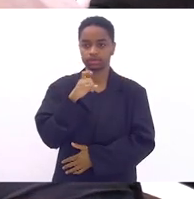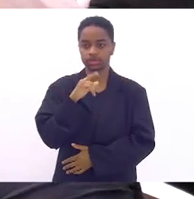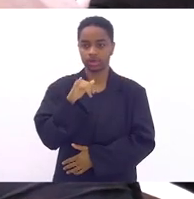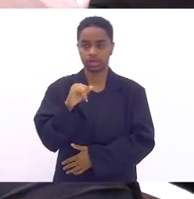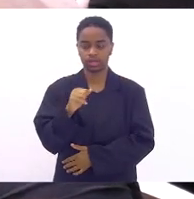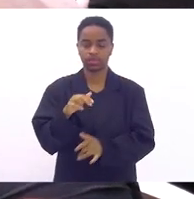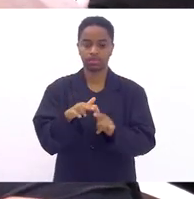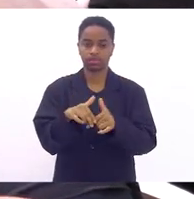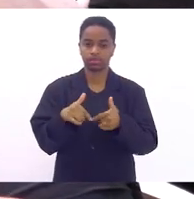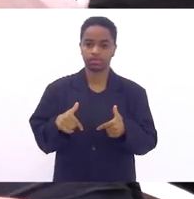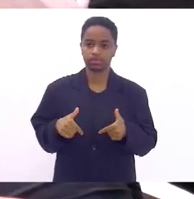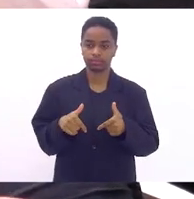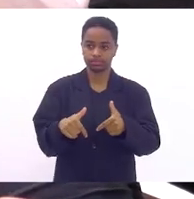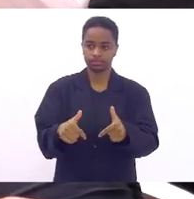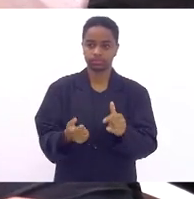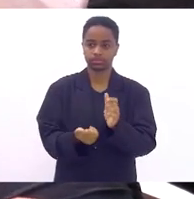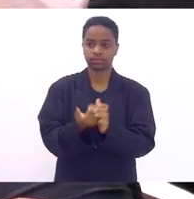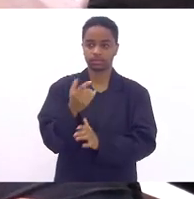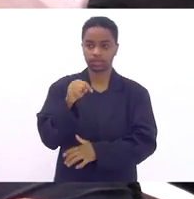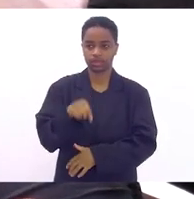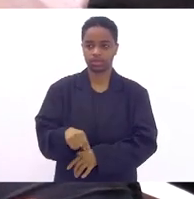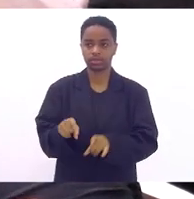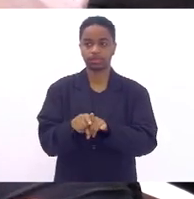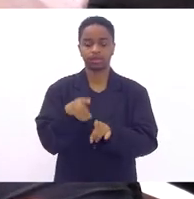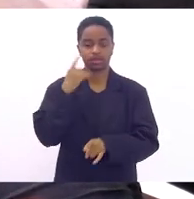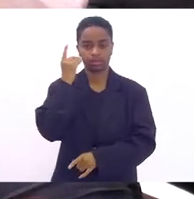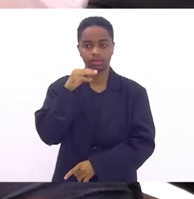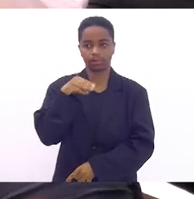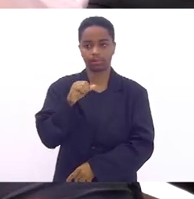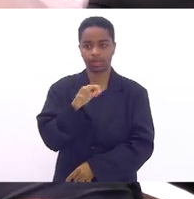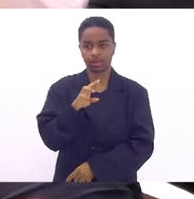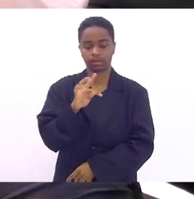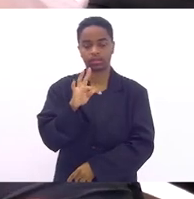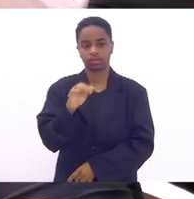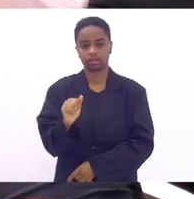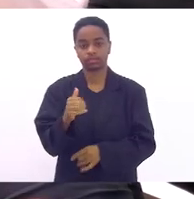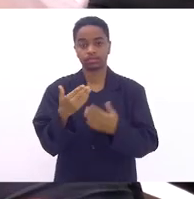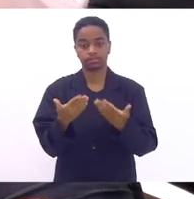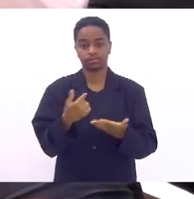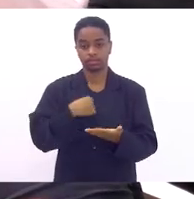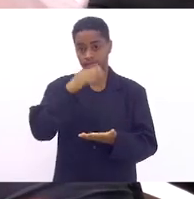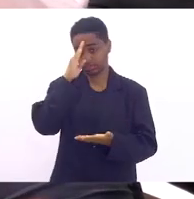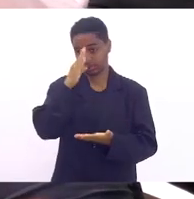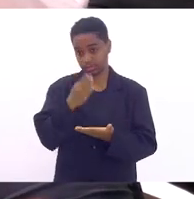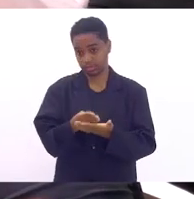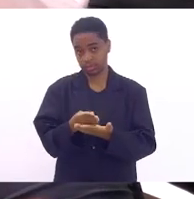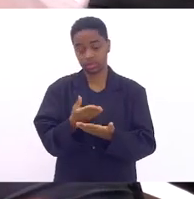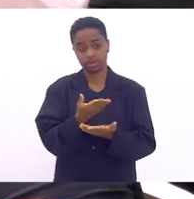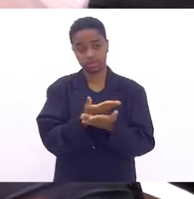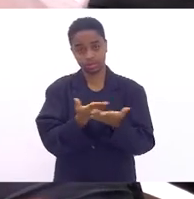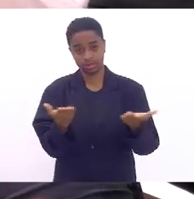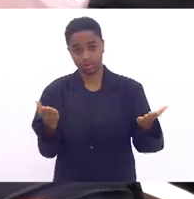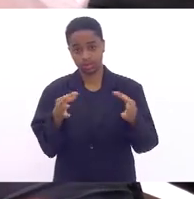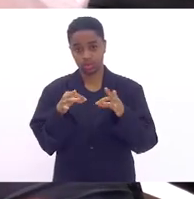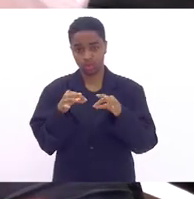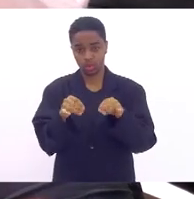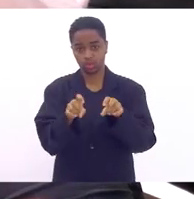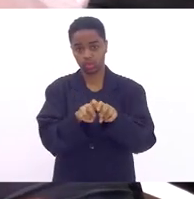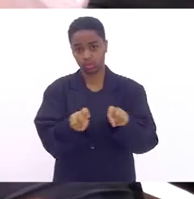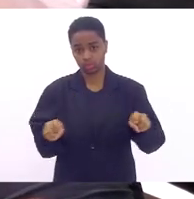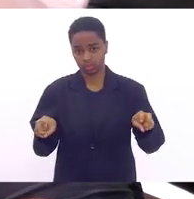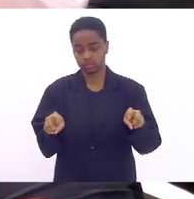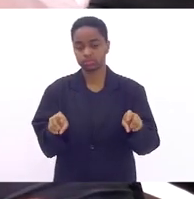iniciativa criação da frente a deputada Marta eu acho que é o Dr Mário todos aqui né o